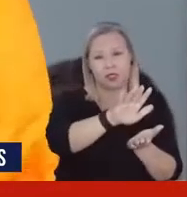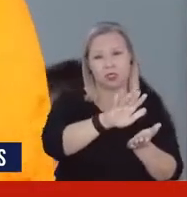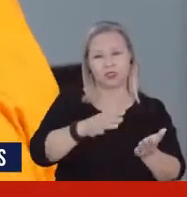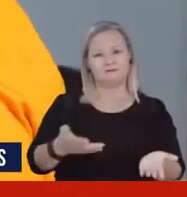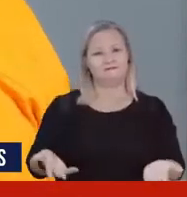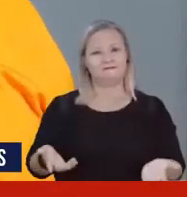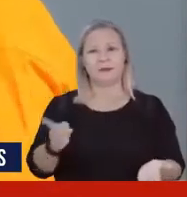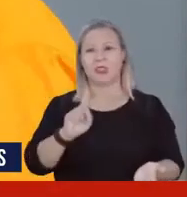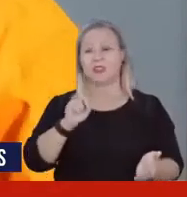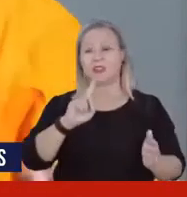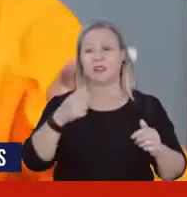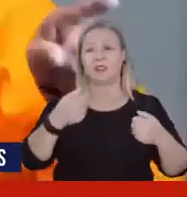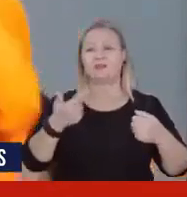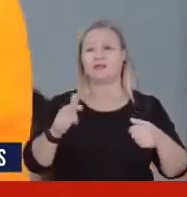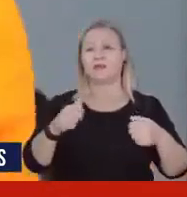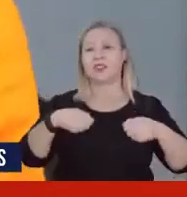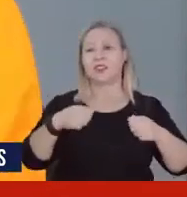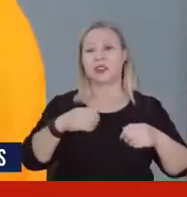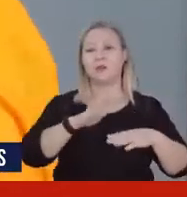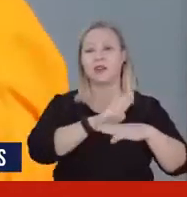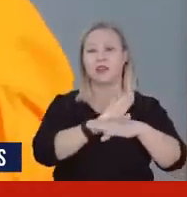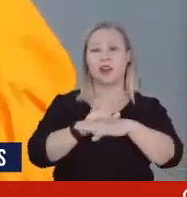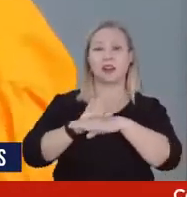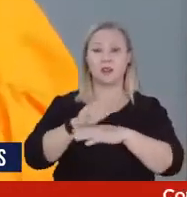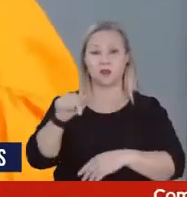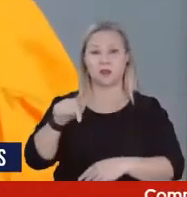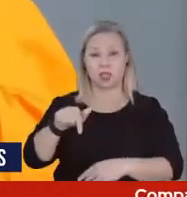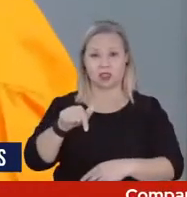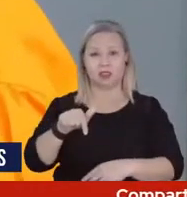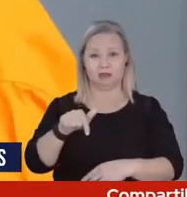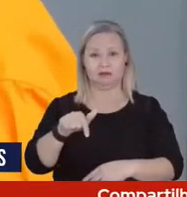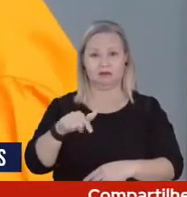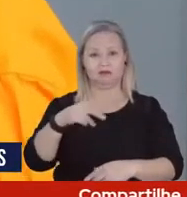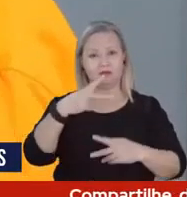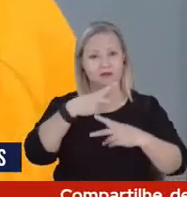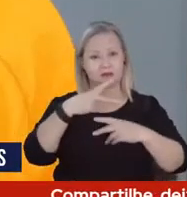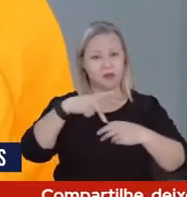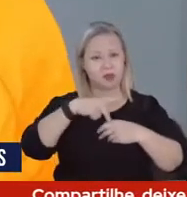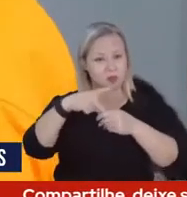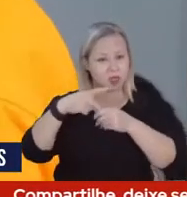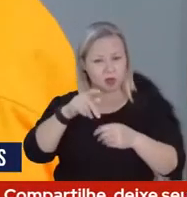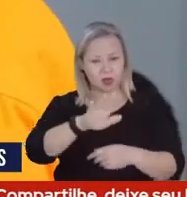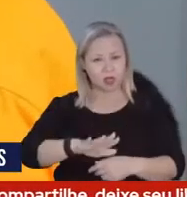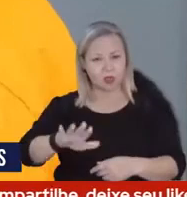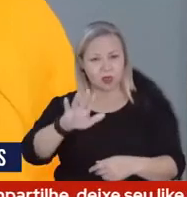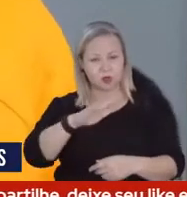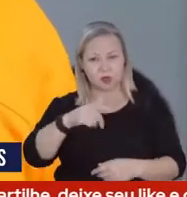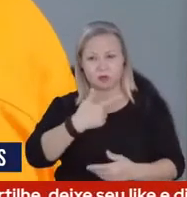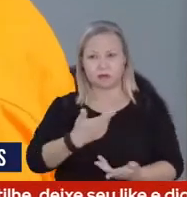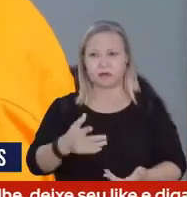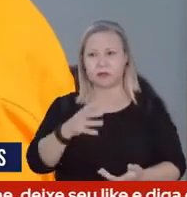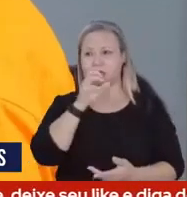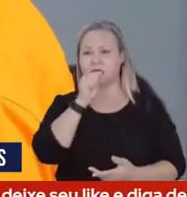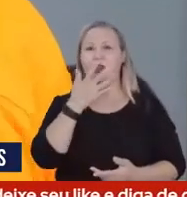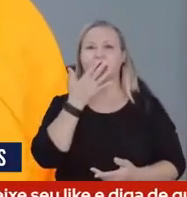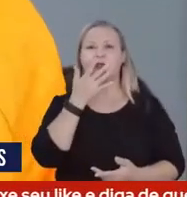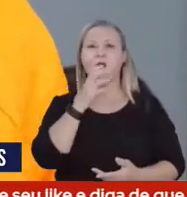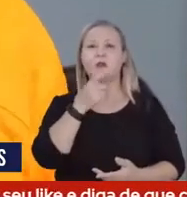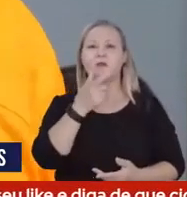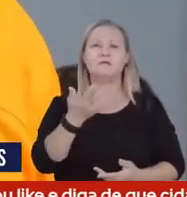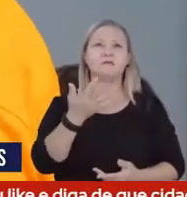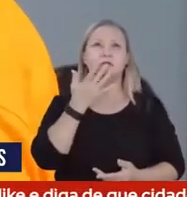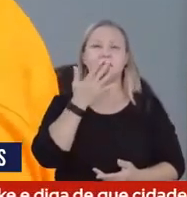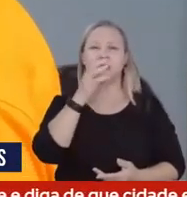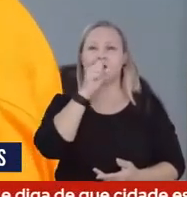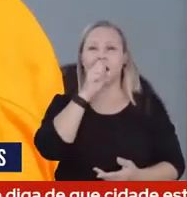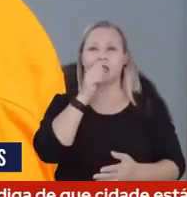da Federação Única dos Petroleiros e de todos esses que estão aqui de farda laranja. No sábado, nós subimos a Rocinha, a